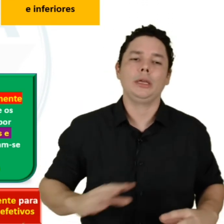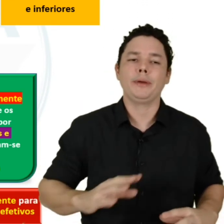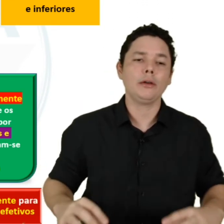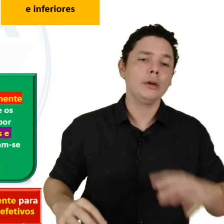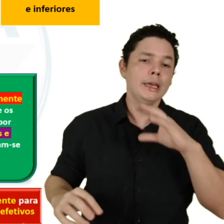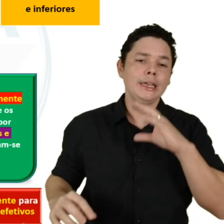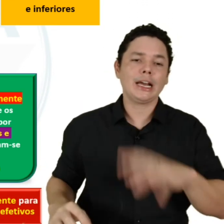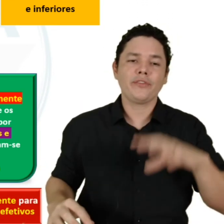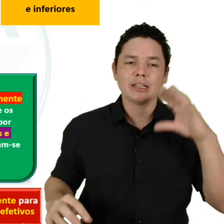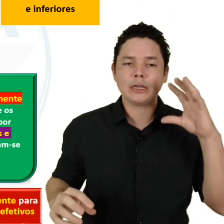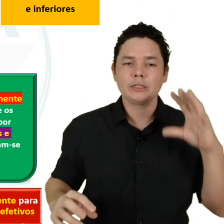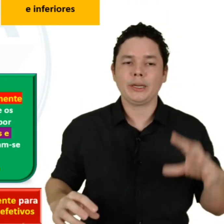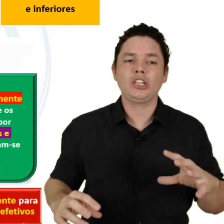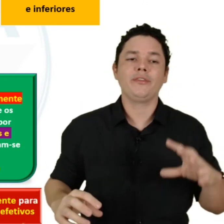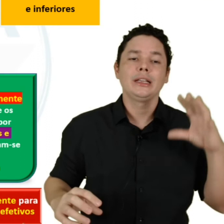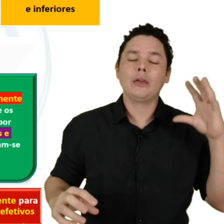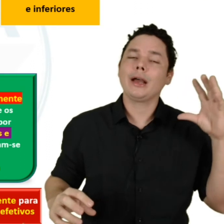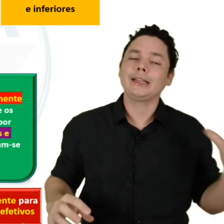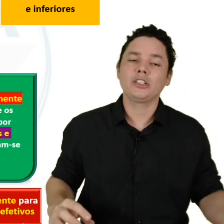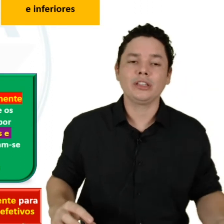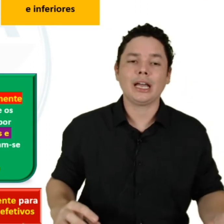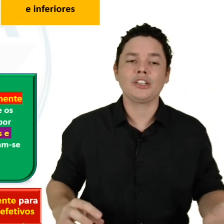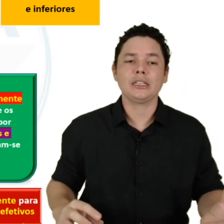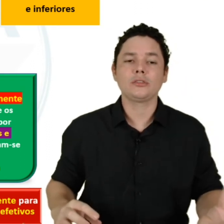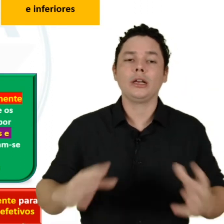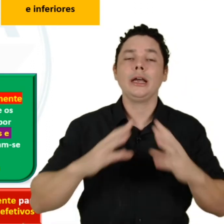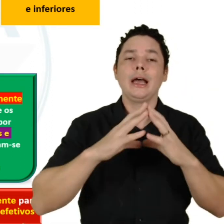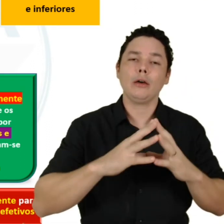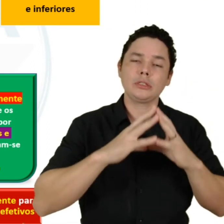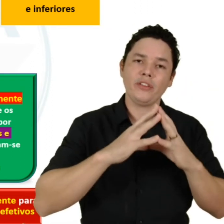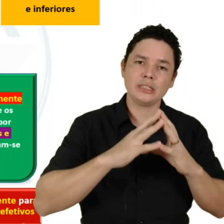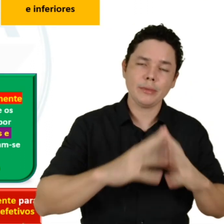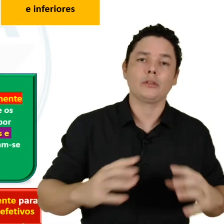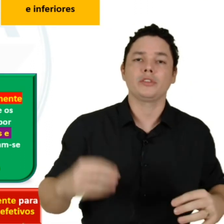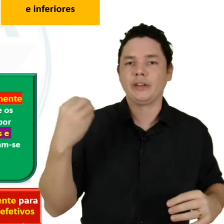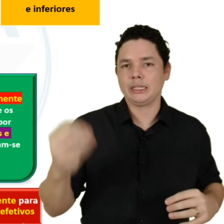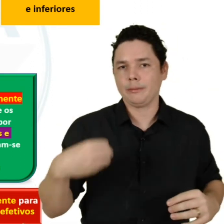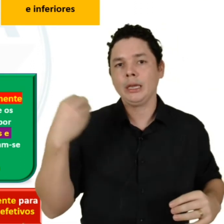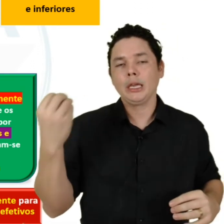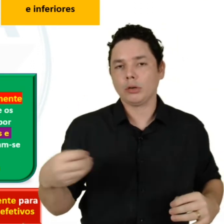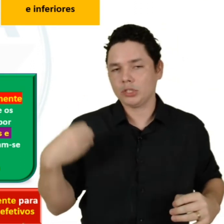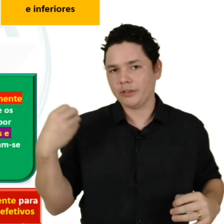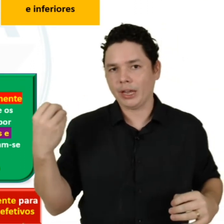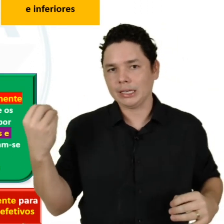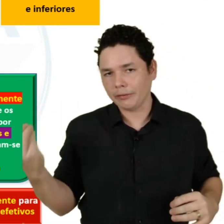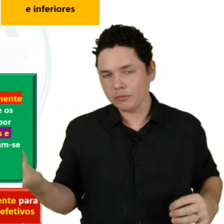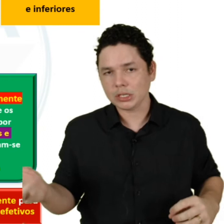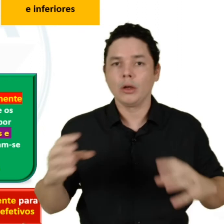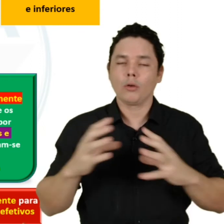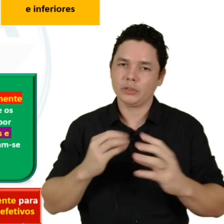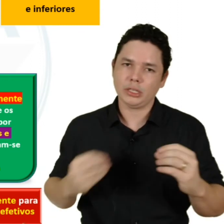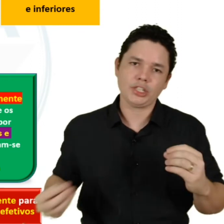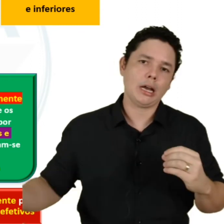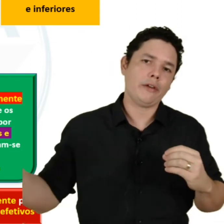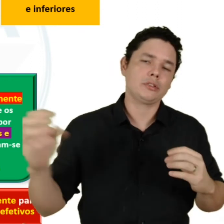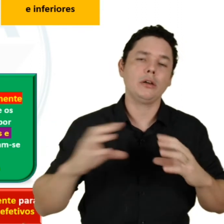constitui emprego e a gratificação respectiva tem o caráter de vantagem acessória ao seu vencimento. Você vai receber enquanto estiver lá na função.